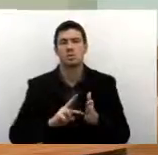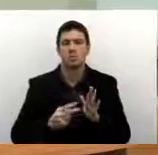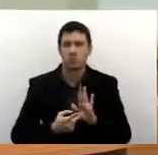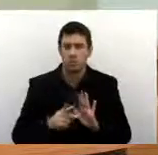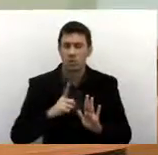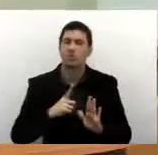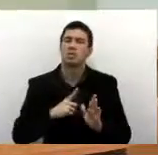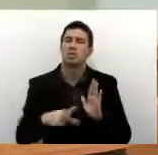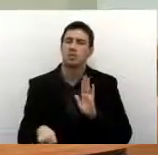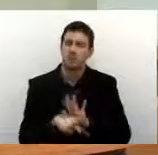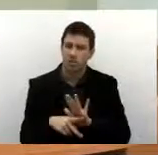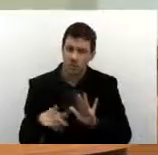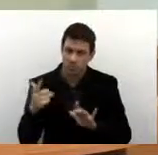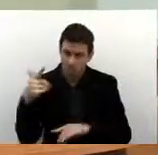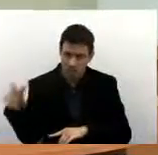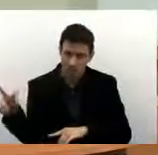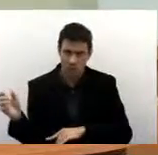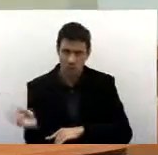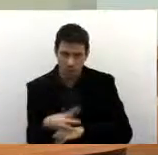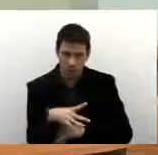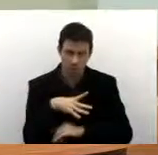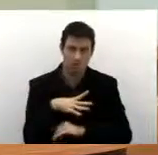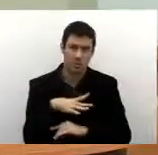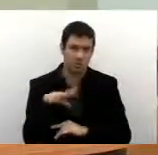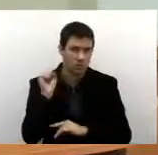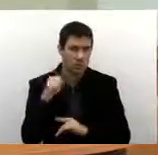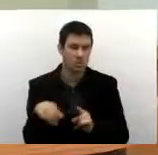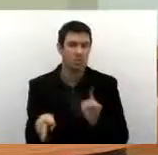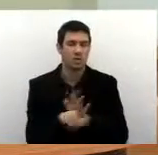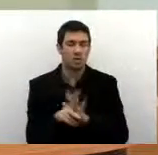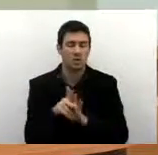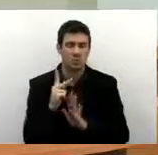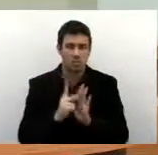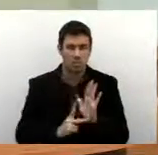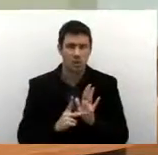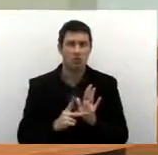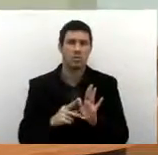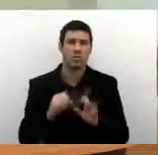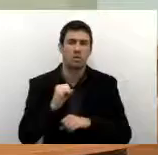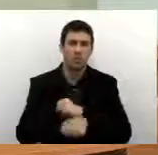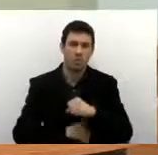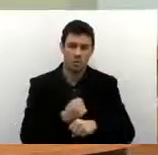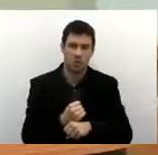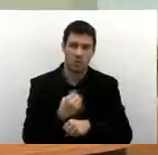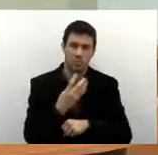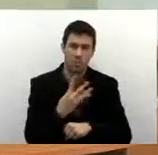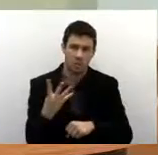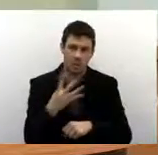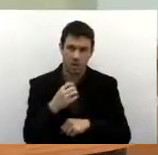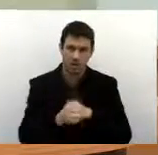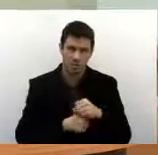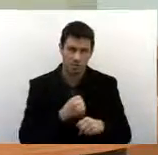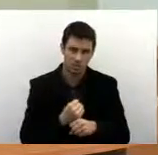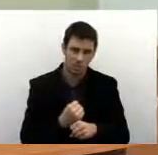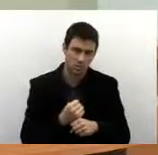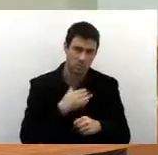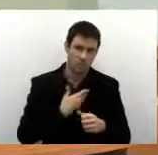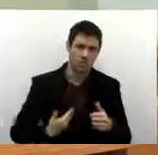pré-estudo. Tanto é que nós temos aqui o plano plurianual para 4 anos, 3 anos de governo, nós